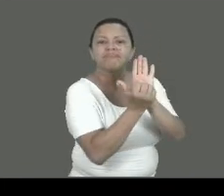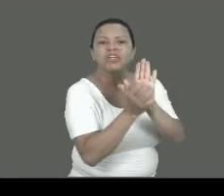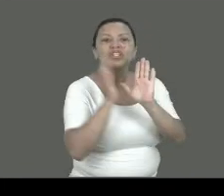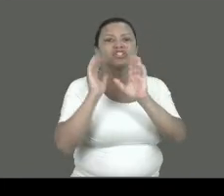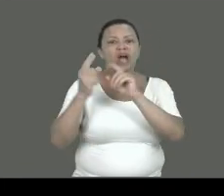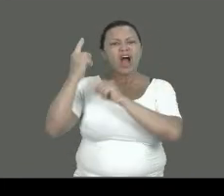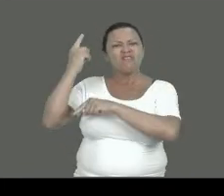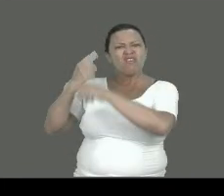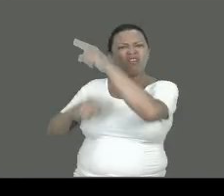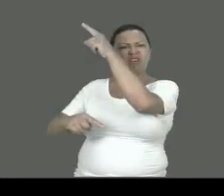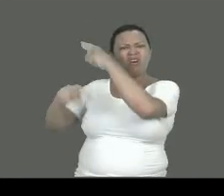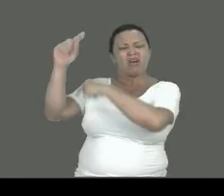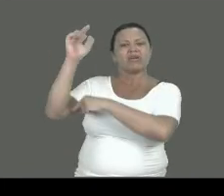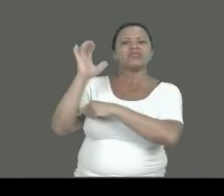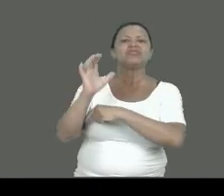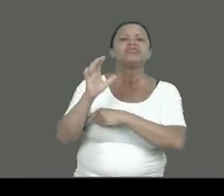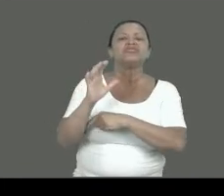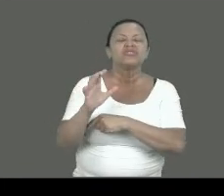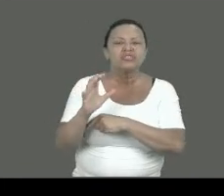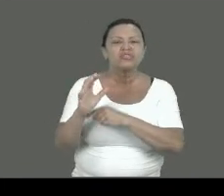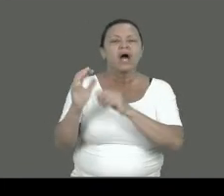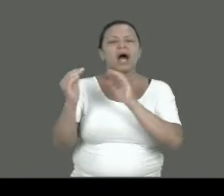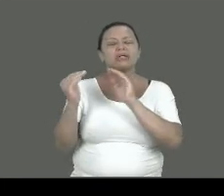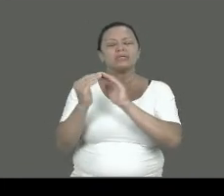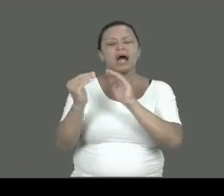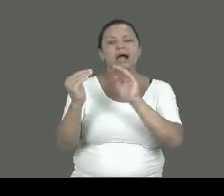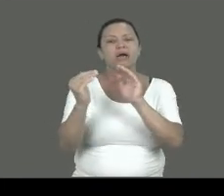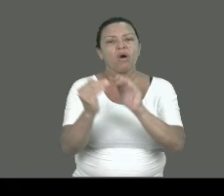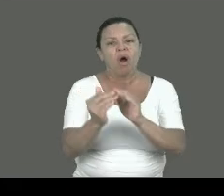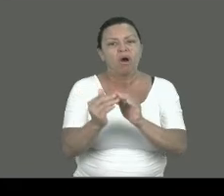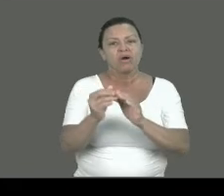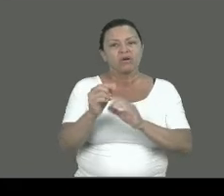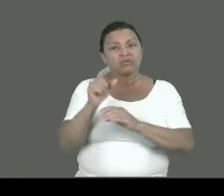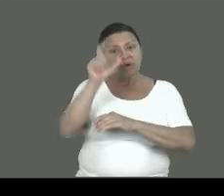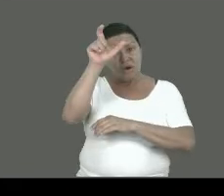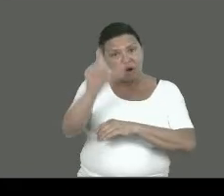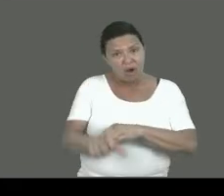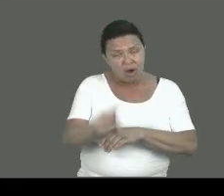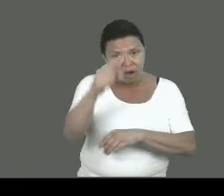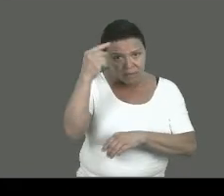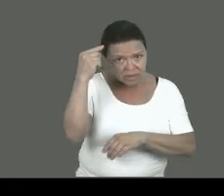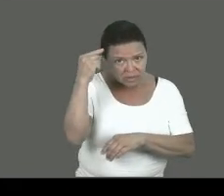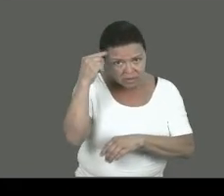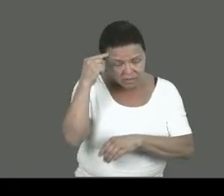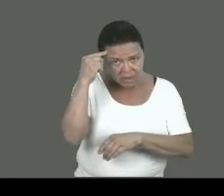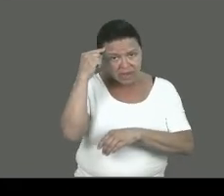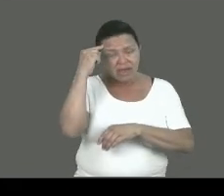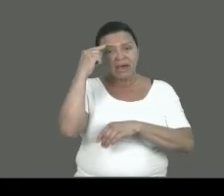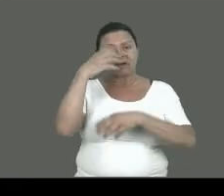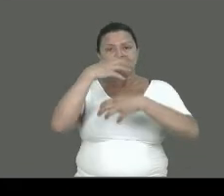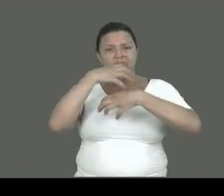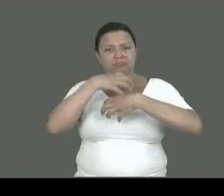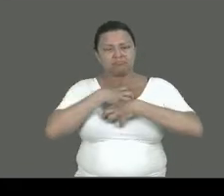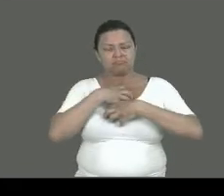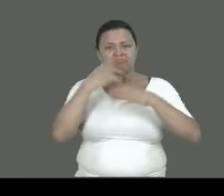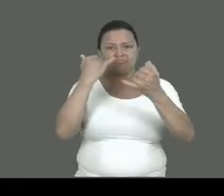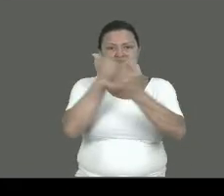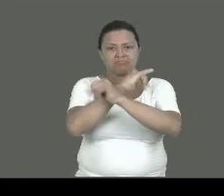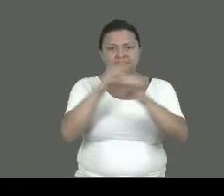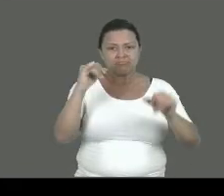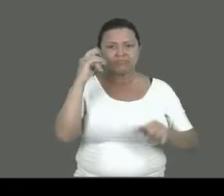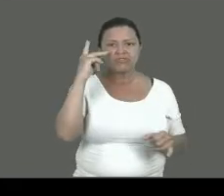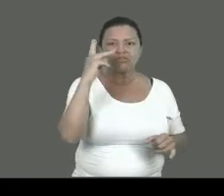e condizente com o seu estado de pensamento, com o seu estado energético que